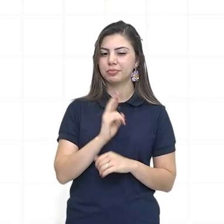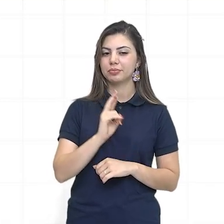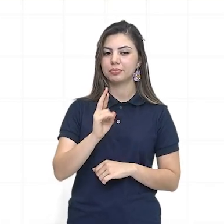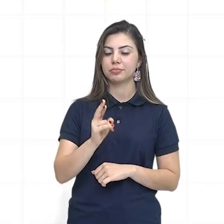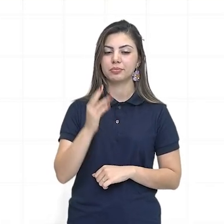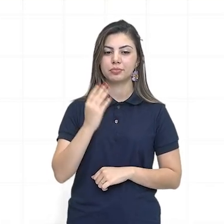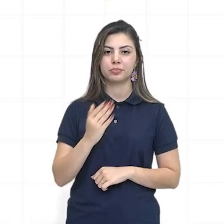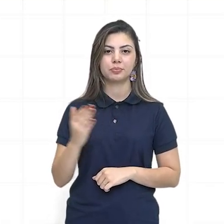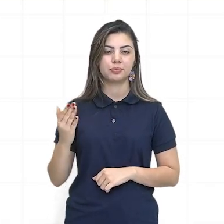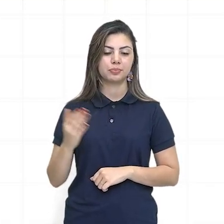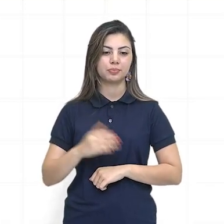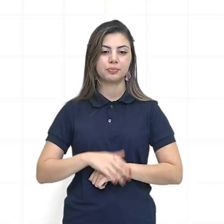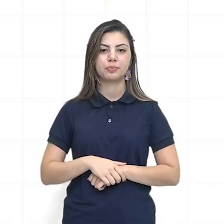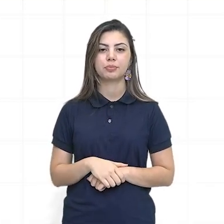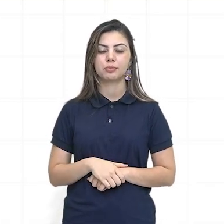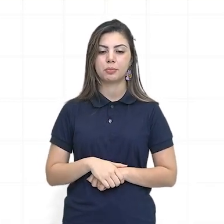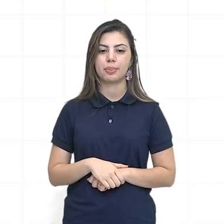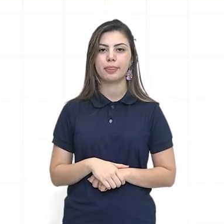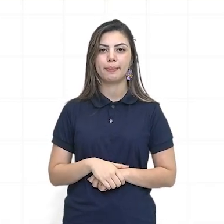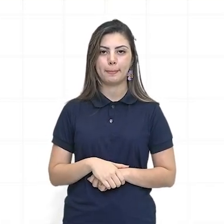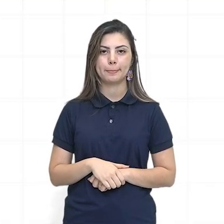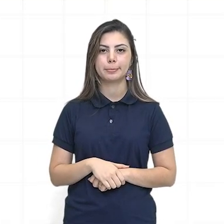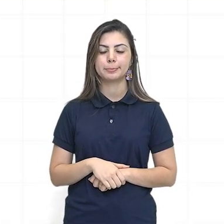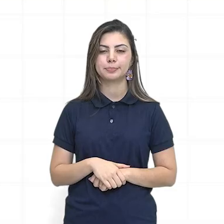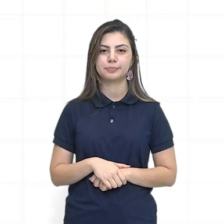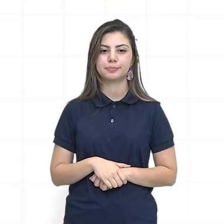às respostas, né? Resolução,